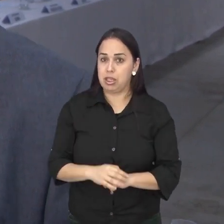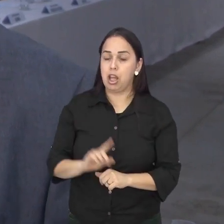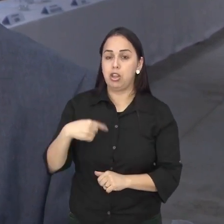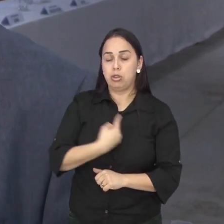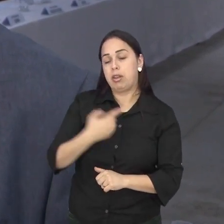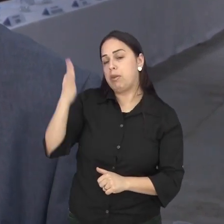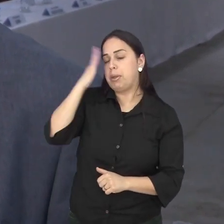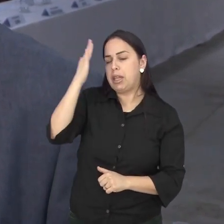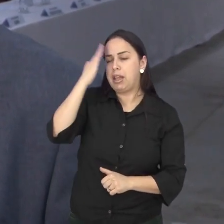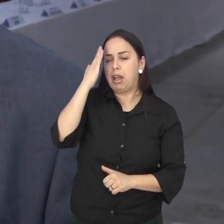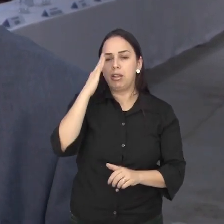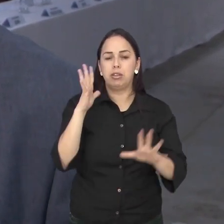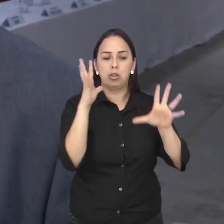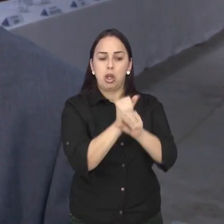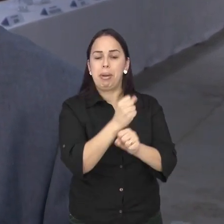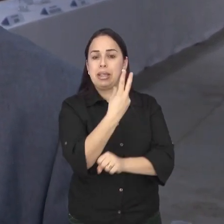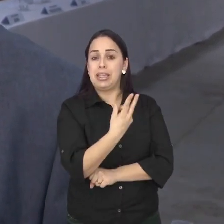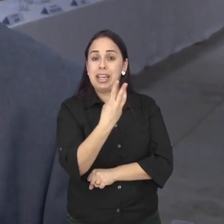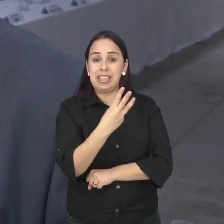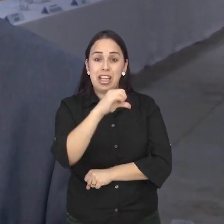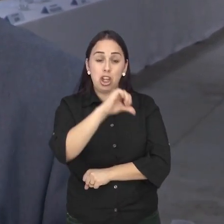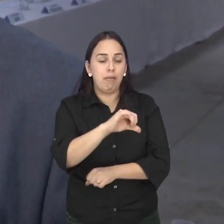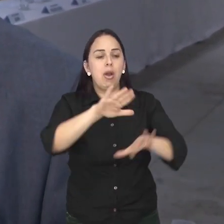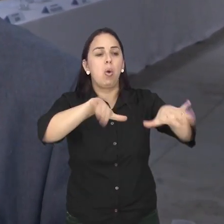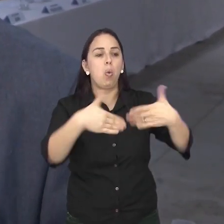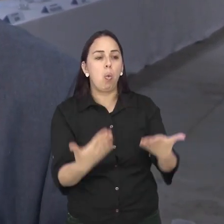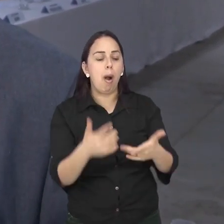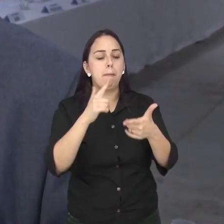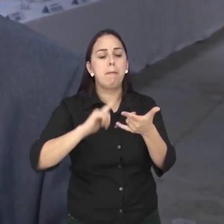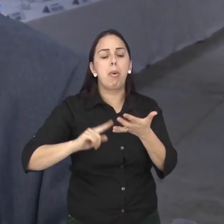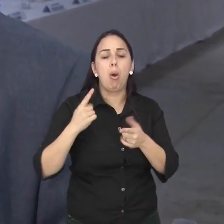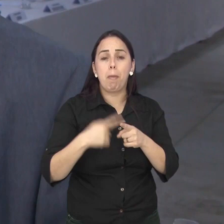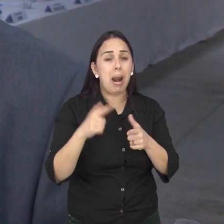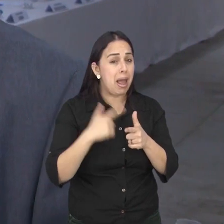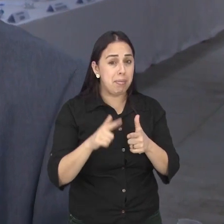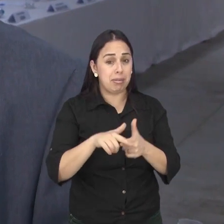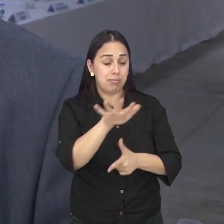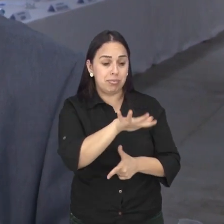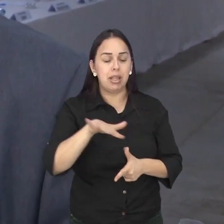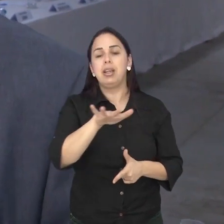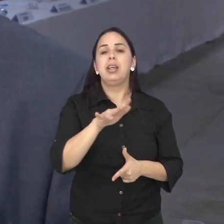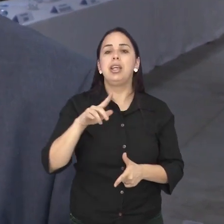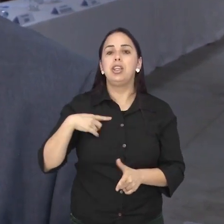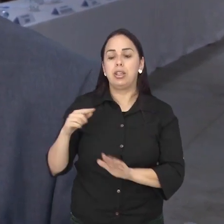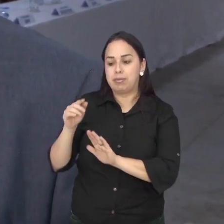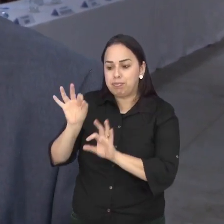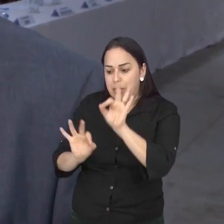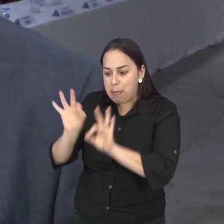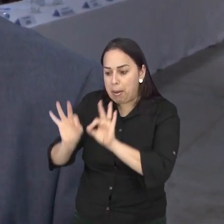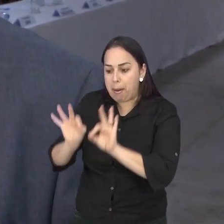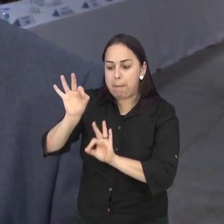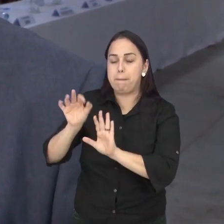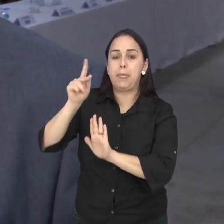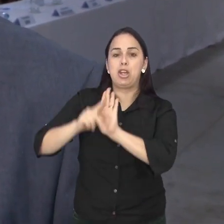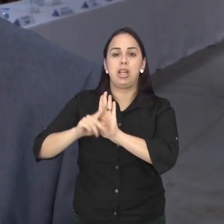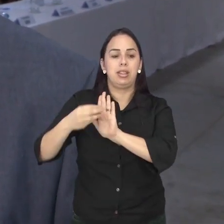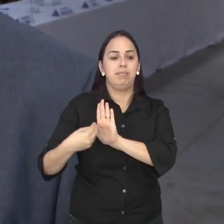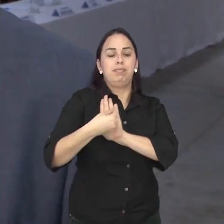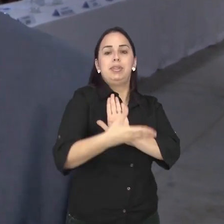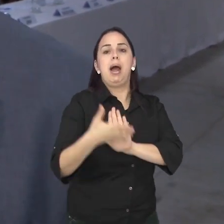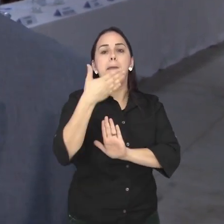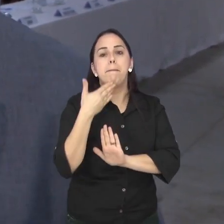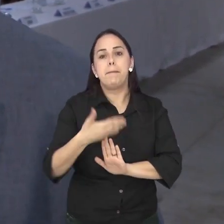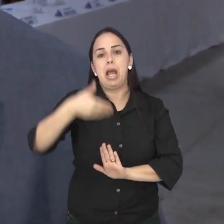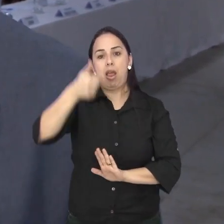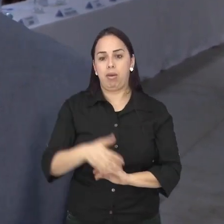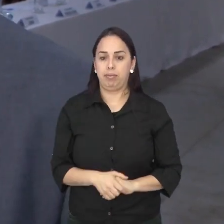nós vamos tentar entender com os 39 prefeitos quais são as demandas das 5 sub-regiões para a gente poder elaborar projetos que possam